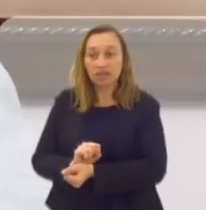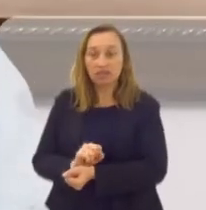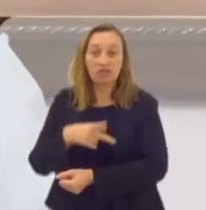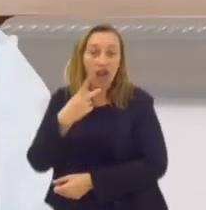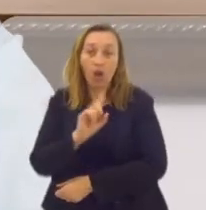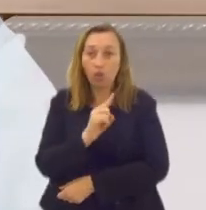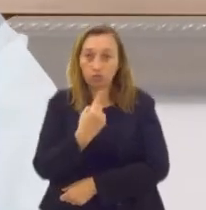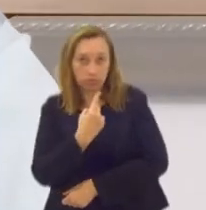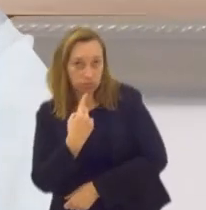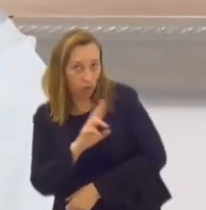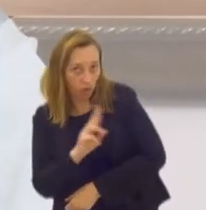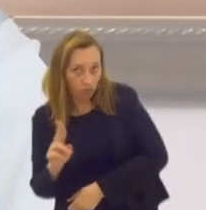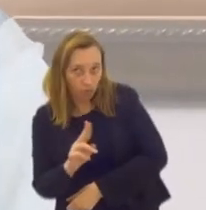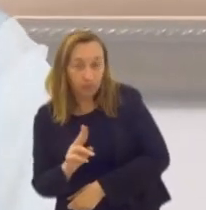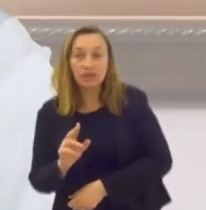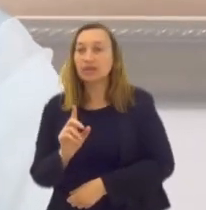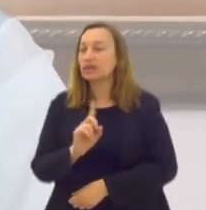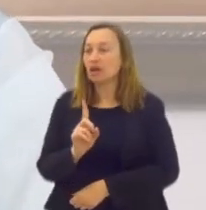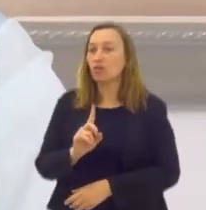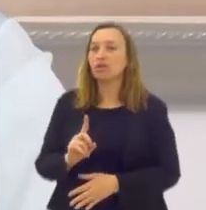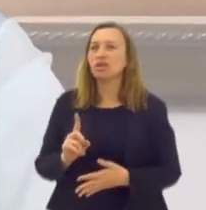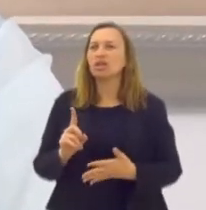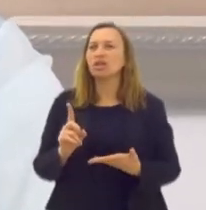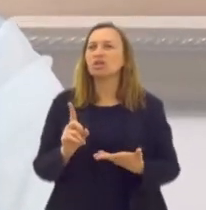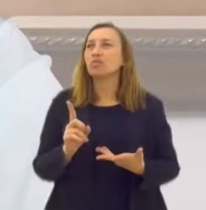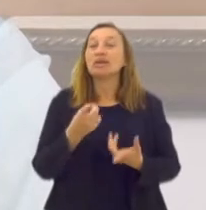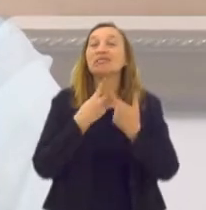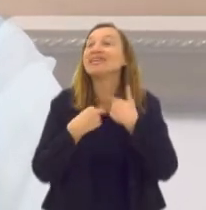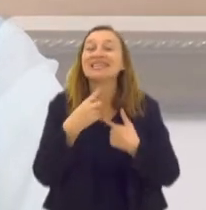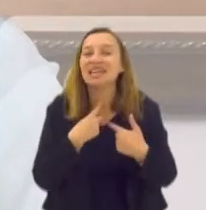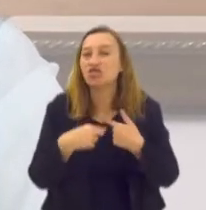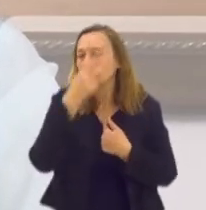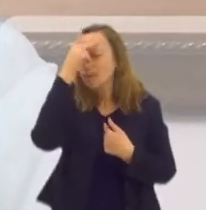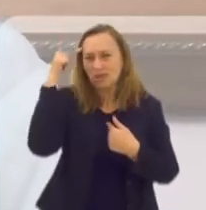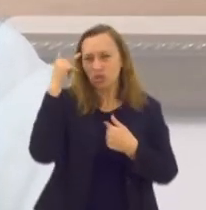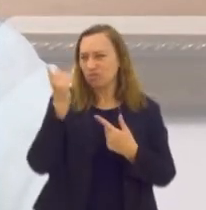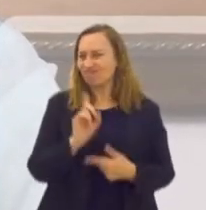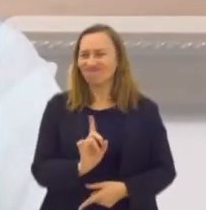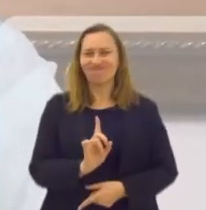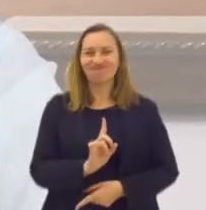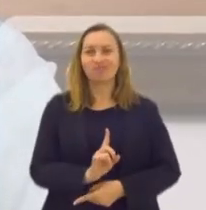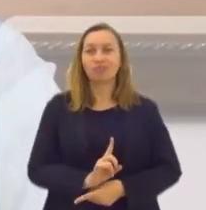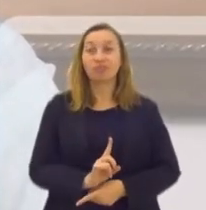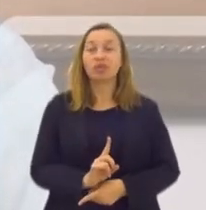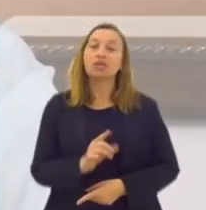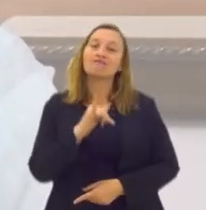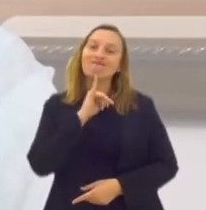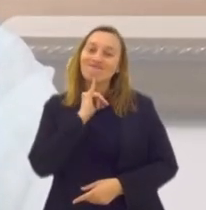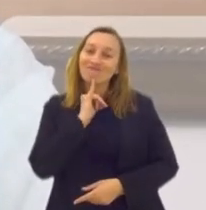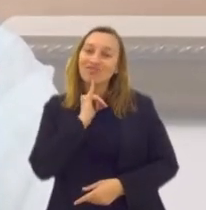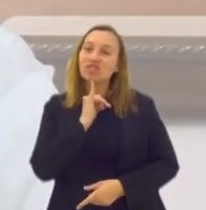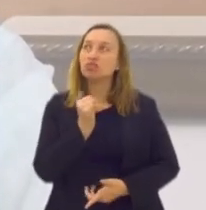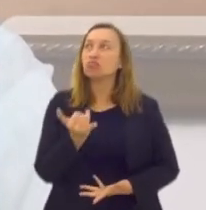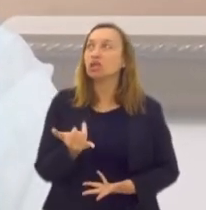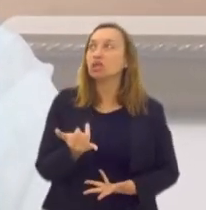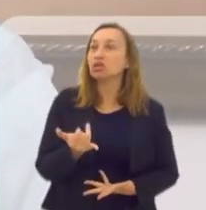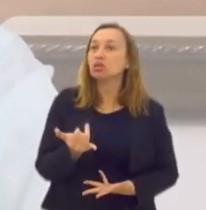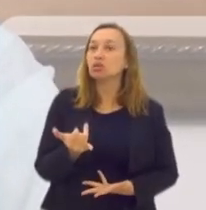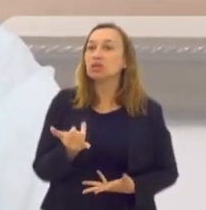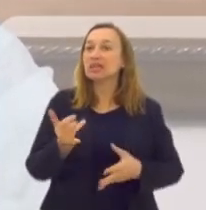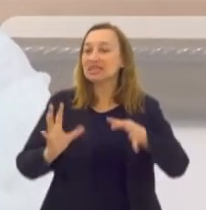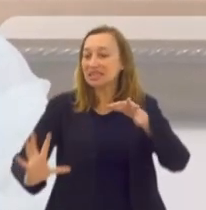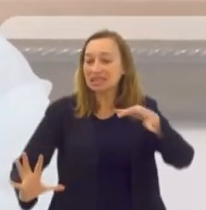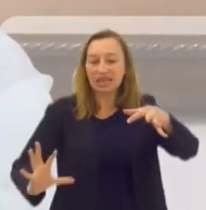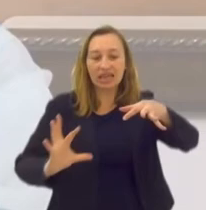aguardando ou Ou não. não. Então não pode ser pela vontade da pessoa, porque